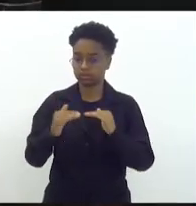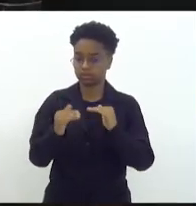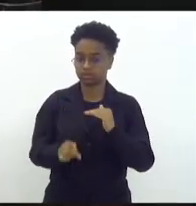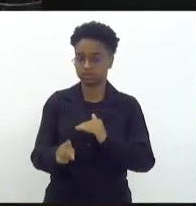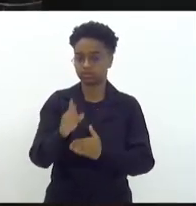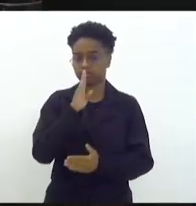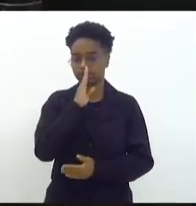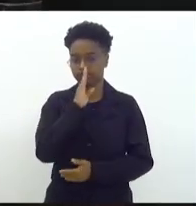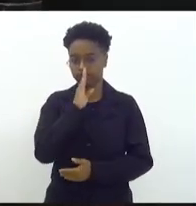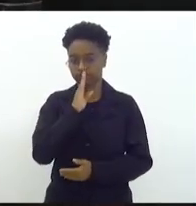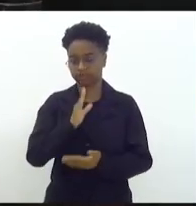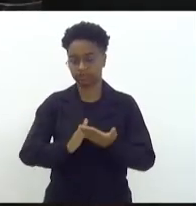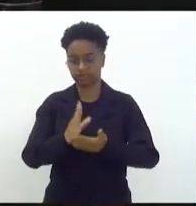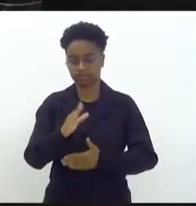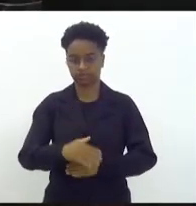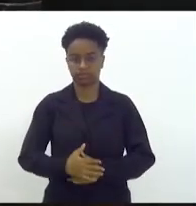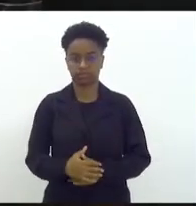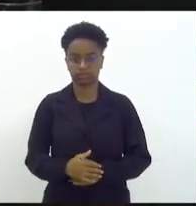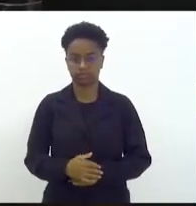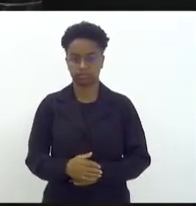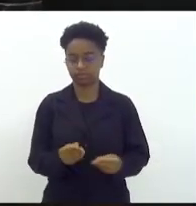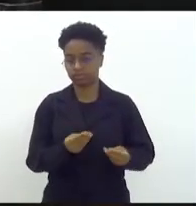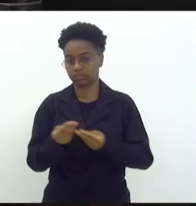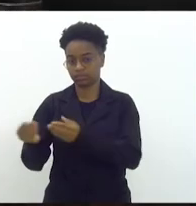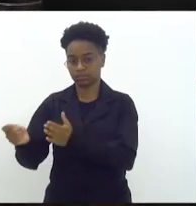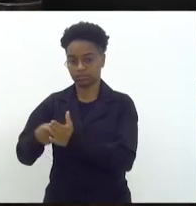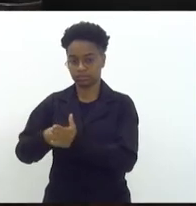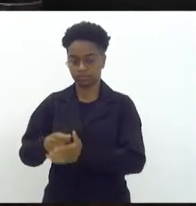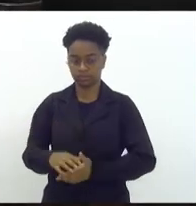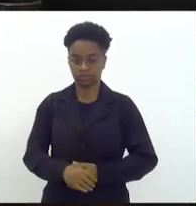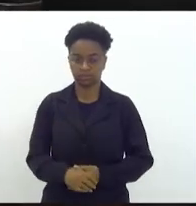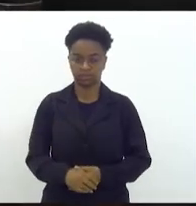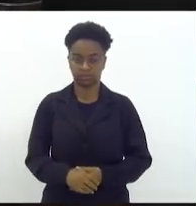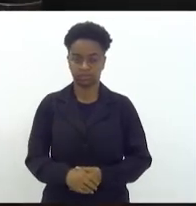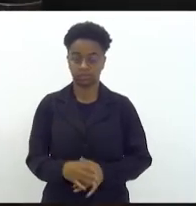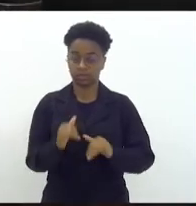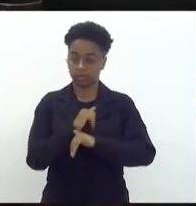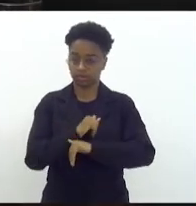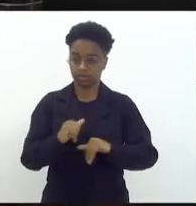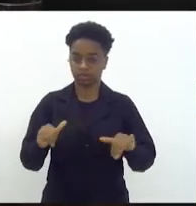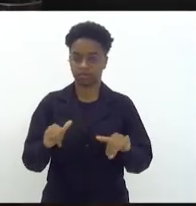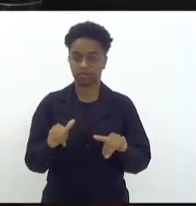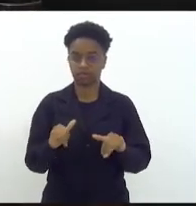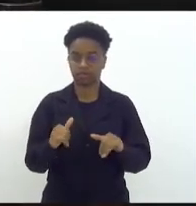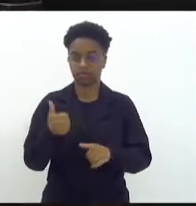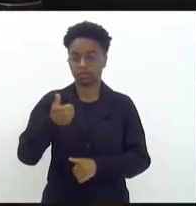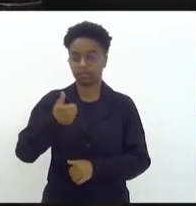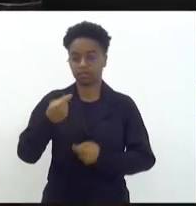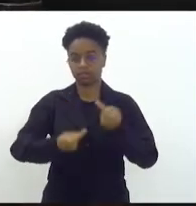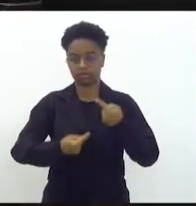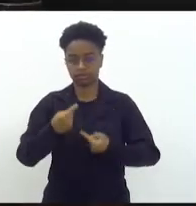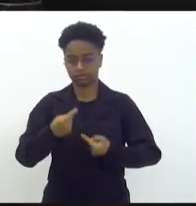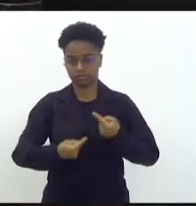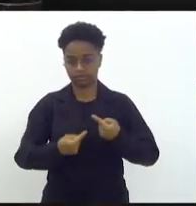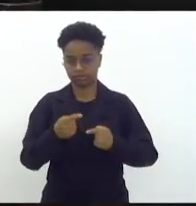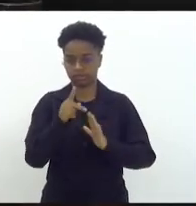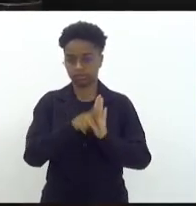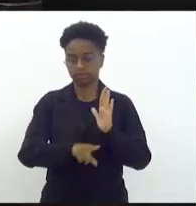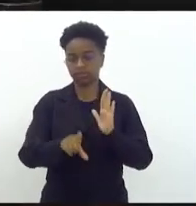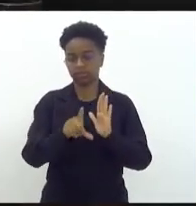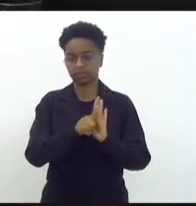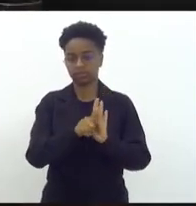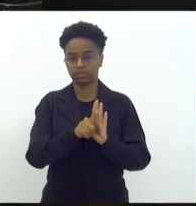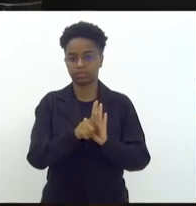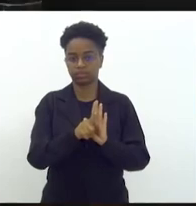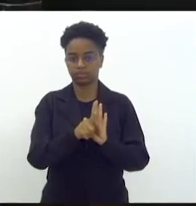permanecem como estão. Aprovado, vai autógrafo. Anuncio, em primeira discussão, projeto de